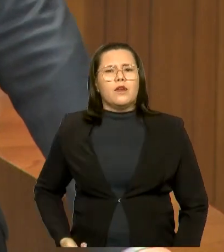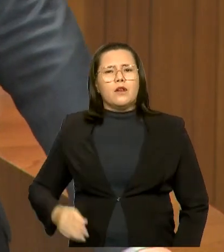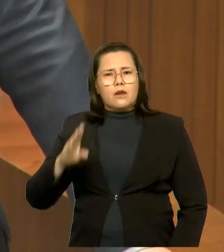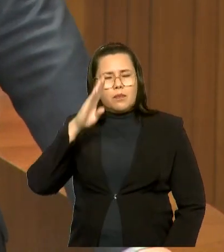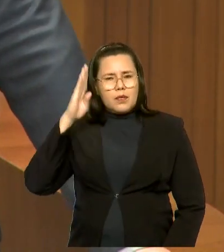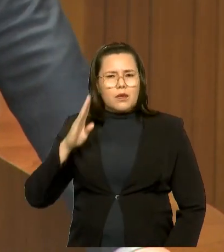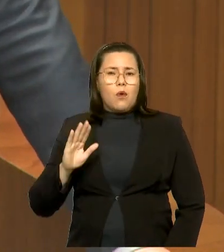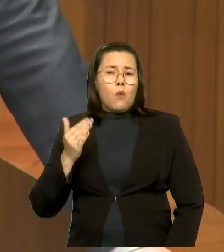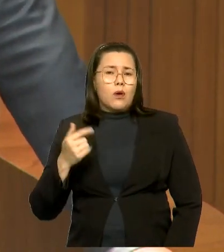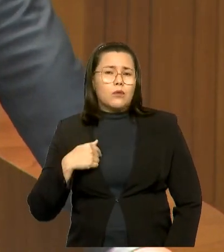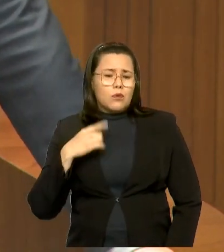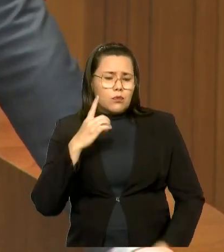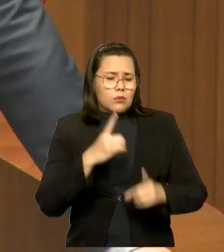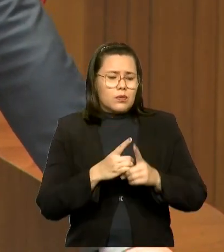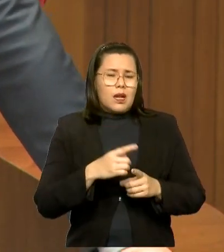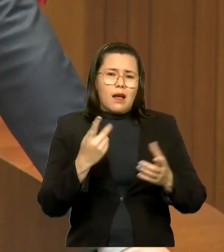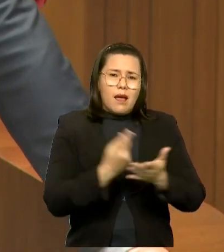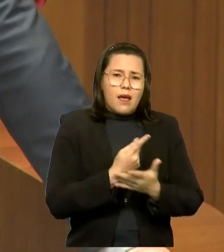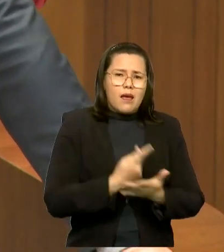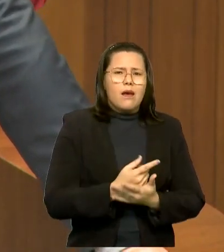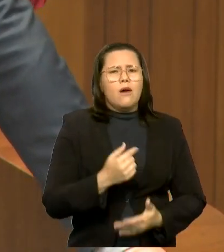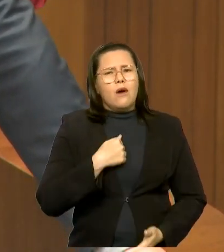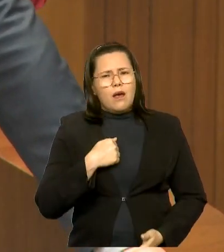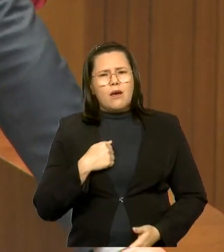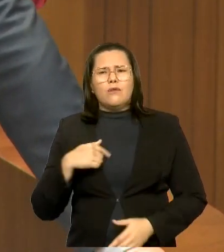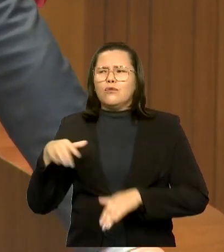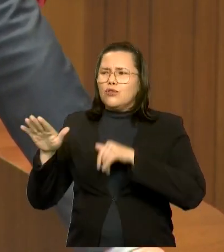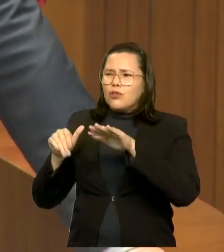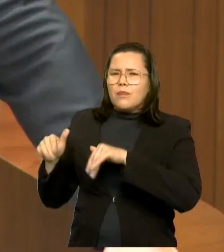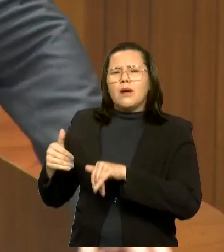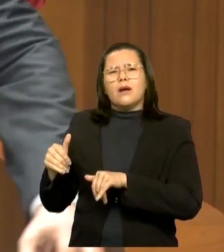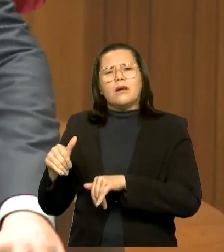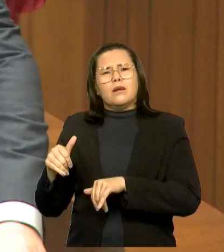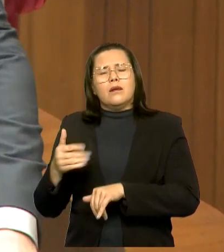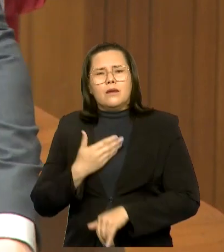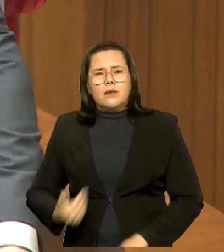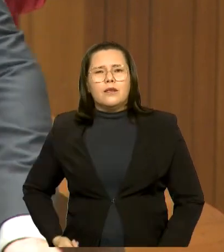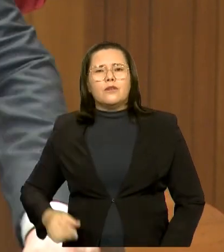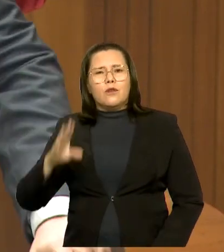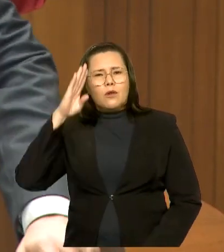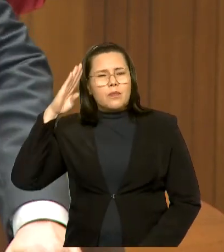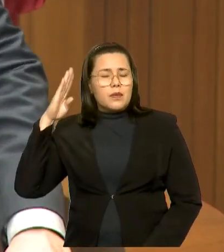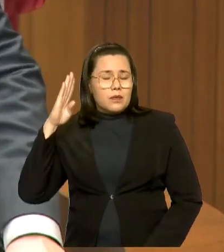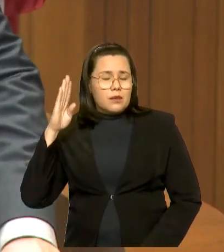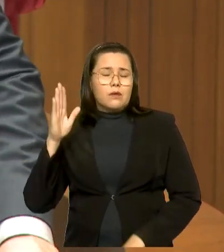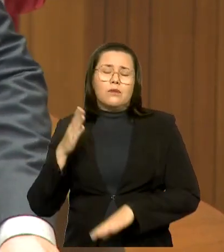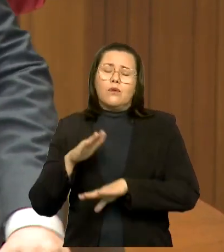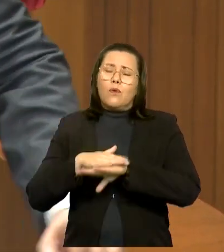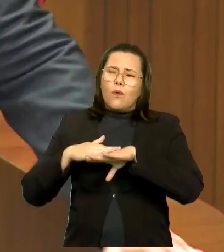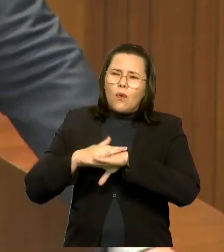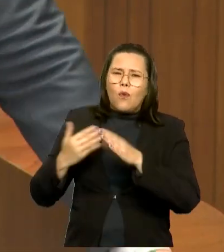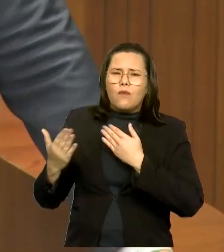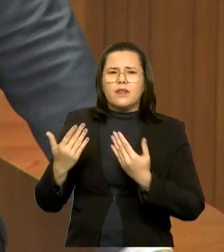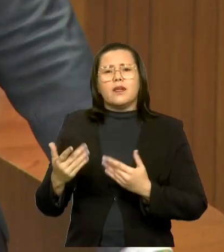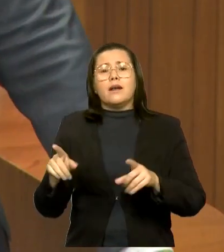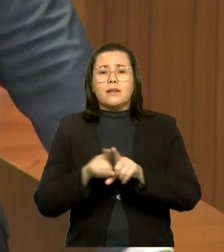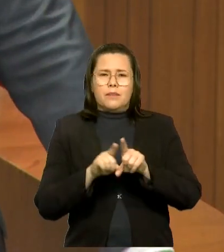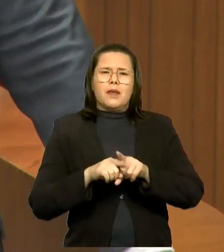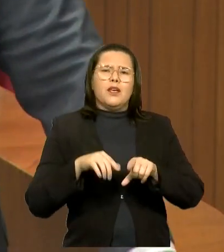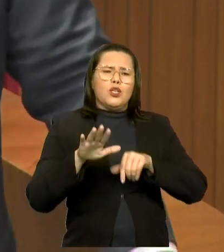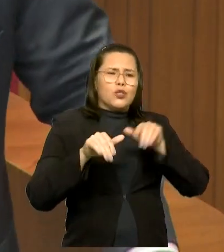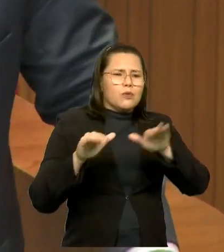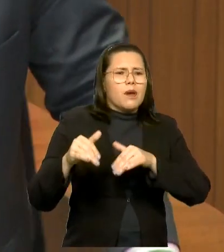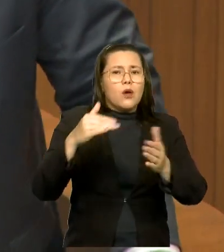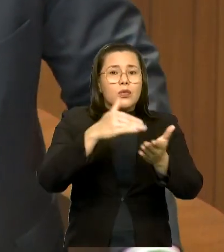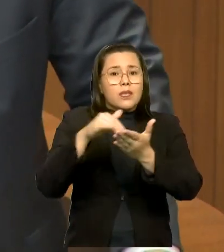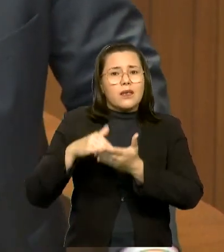conhecimento do governador, ao conhecimento dos secretários de Estado, e pedir que esses erros sejam corrigidos. Então, essa é a nossa missão. Às vezes,